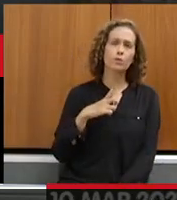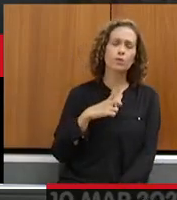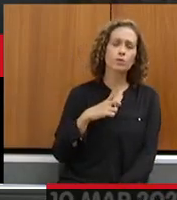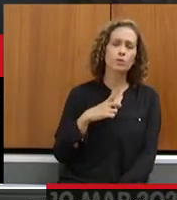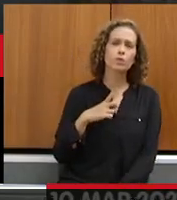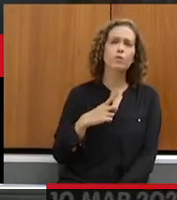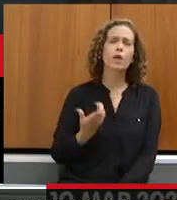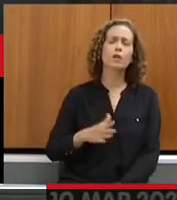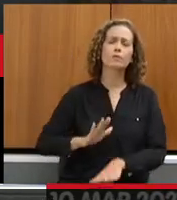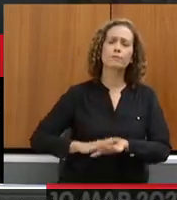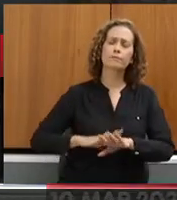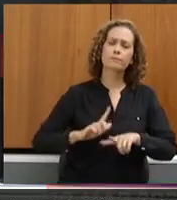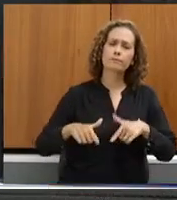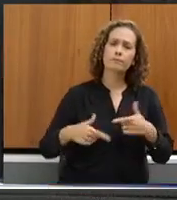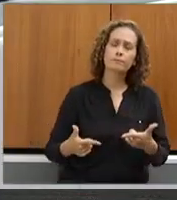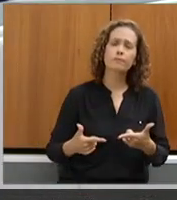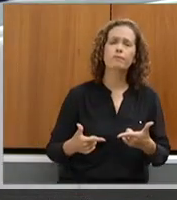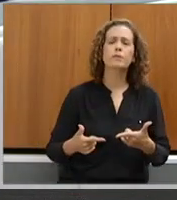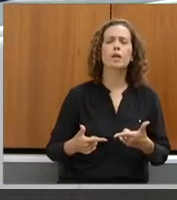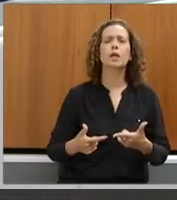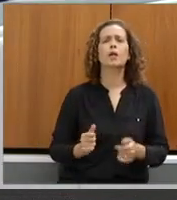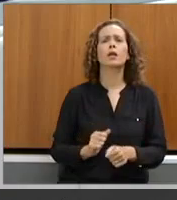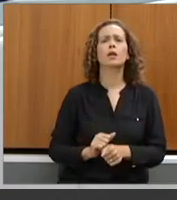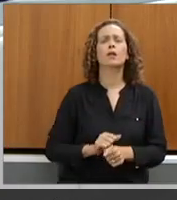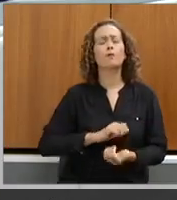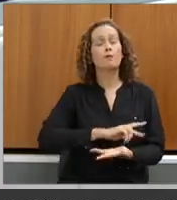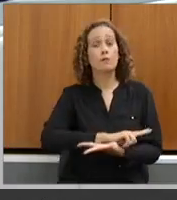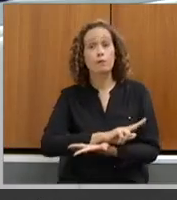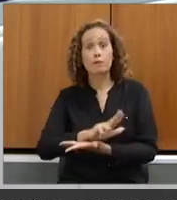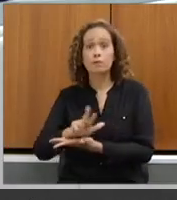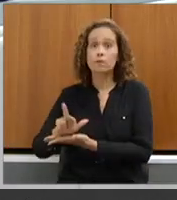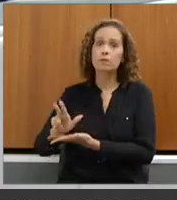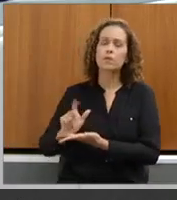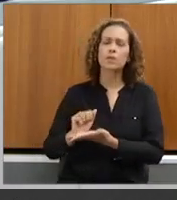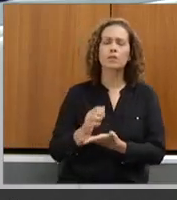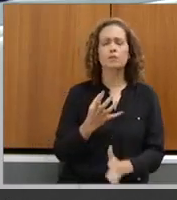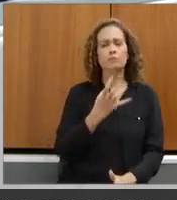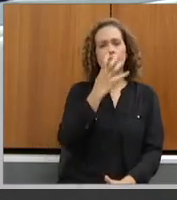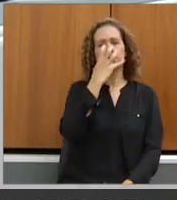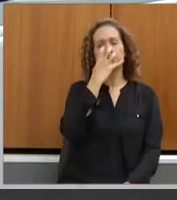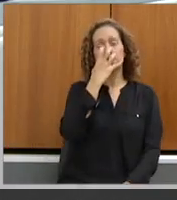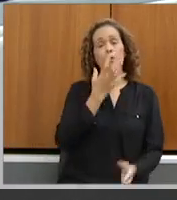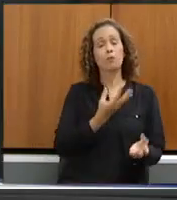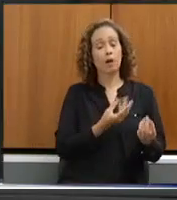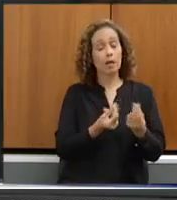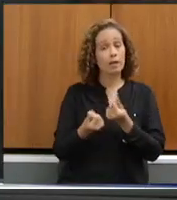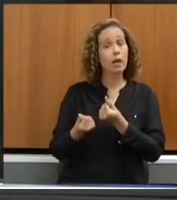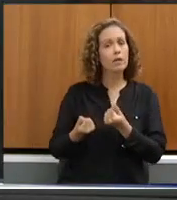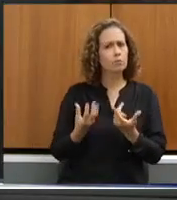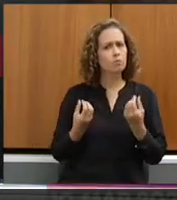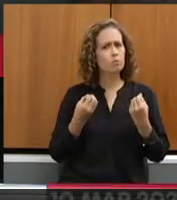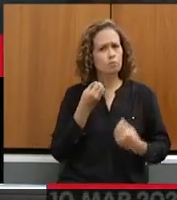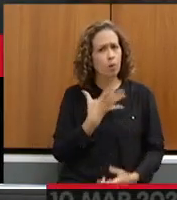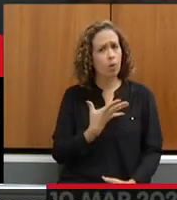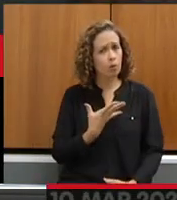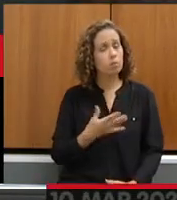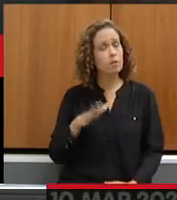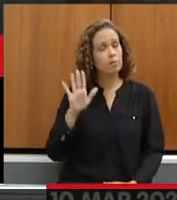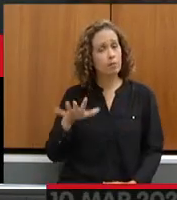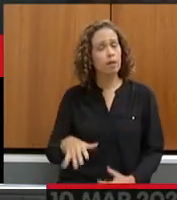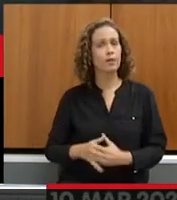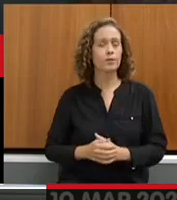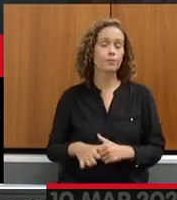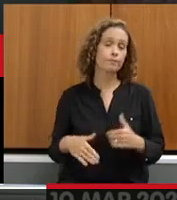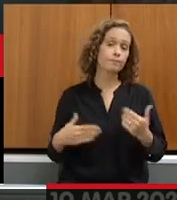produziu-se muitos respiradores e de excelente qualidade e um custo muito barato ou seja em